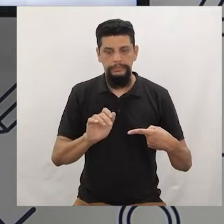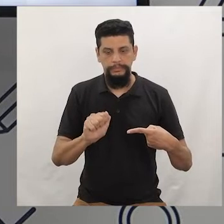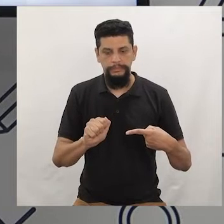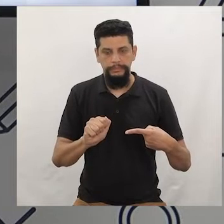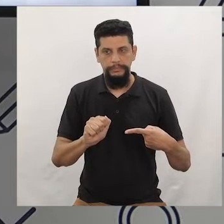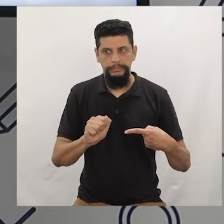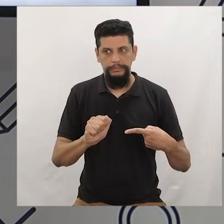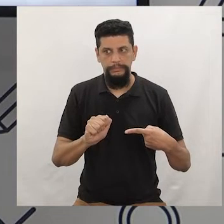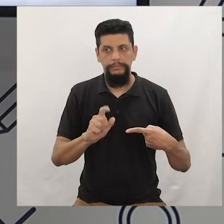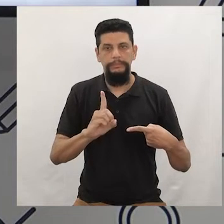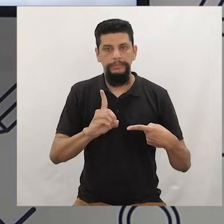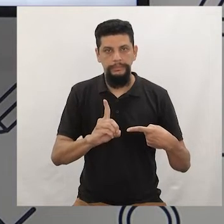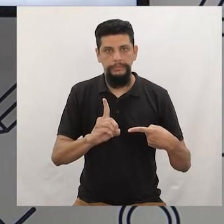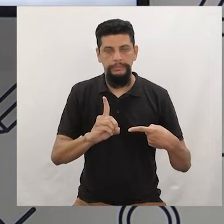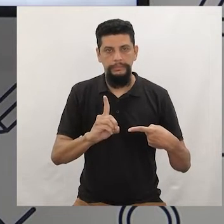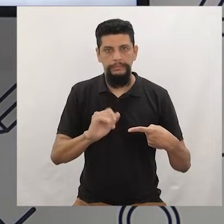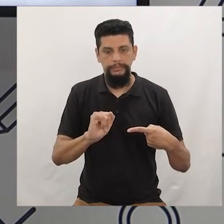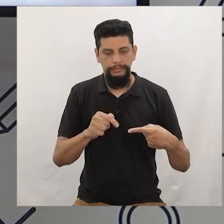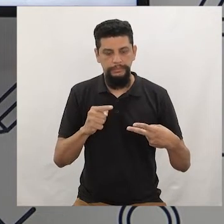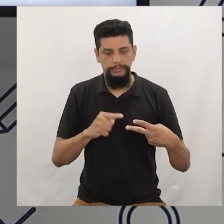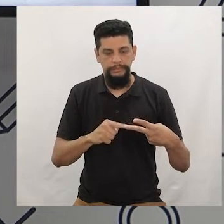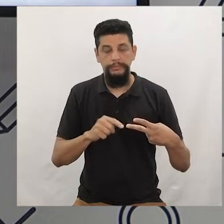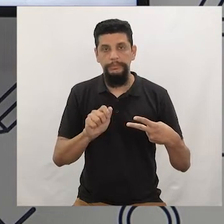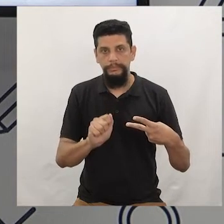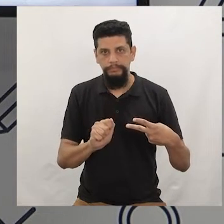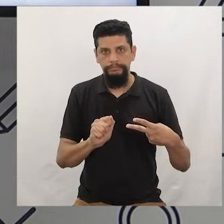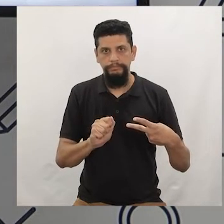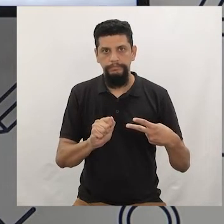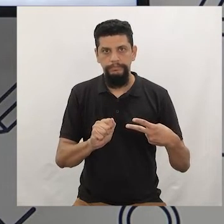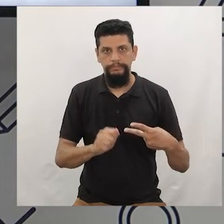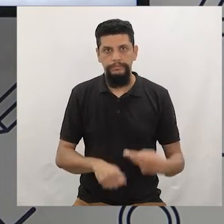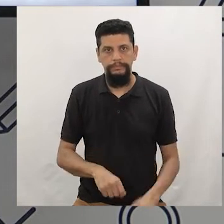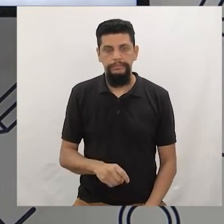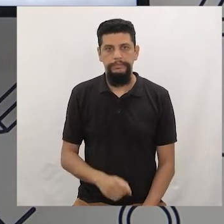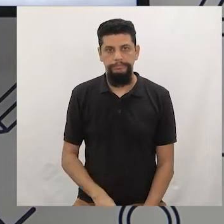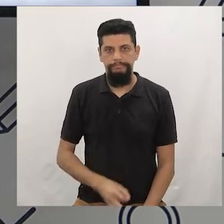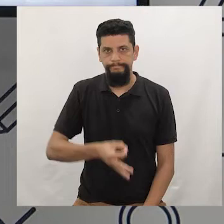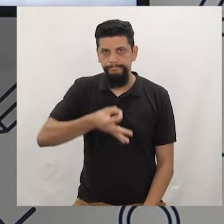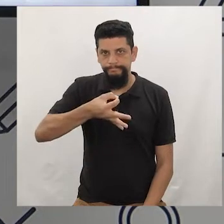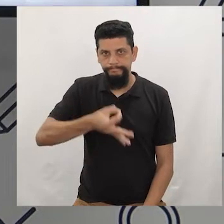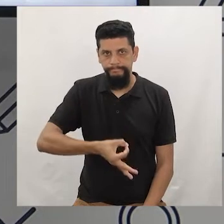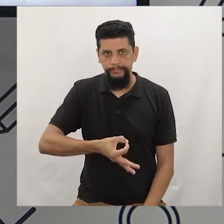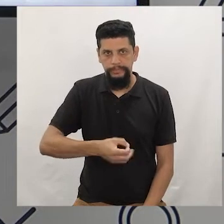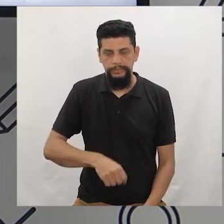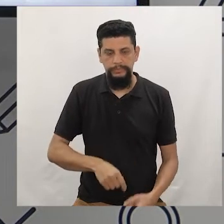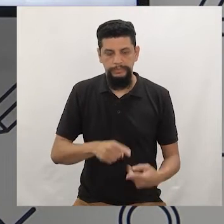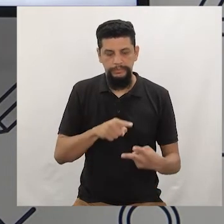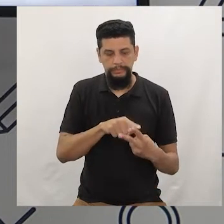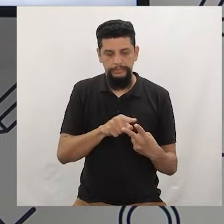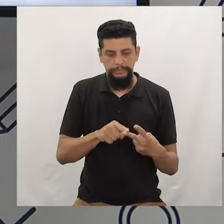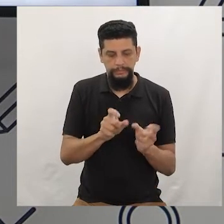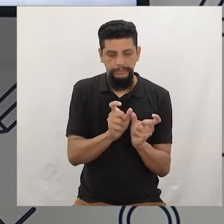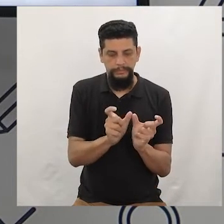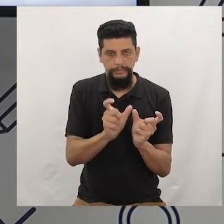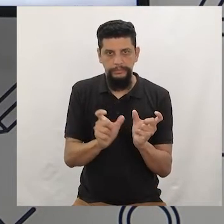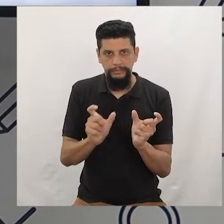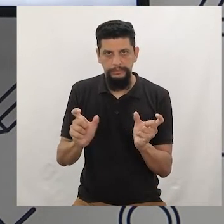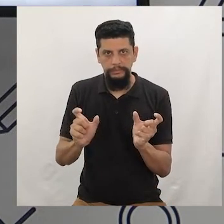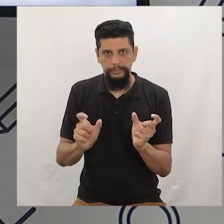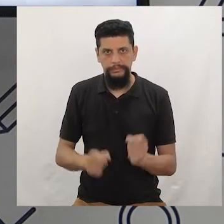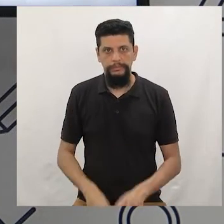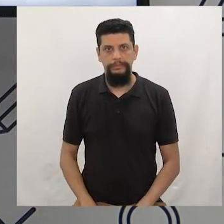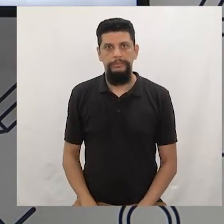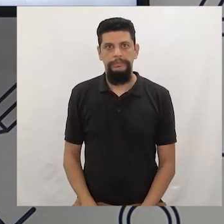Dia. Duas vezes eu abro a boca para falar a palavra dia. Duas